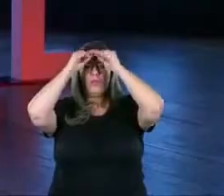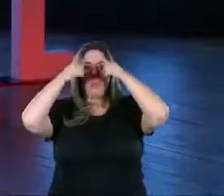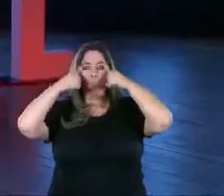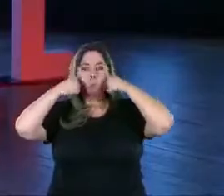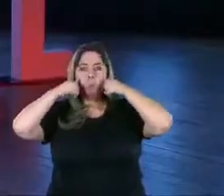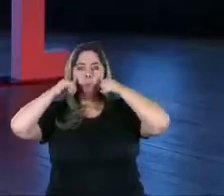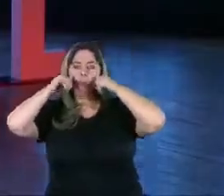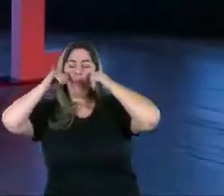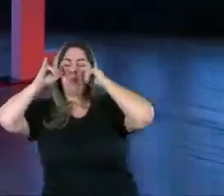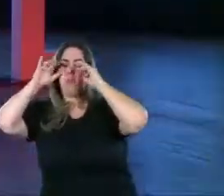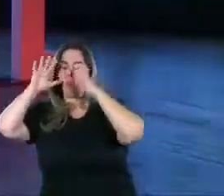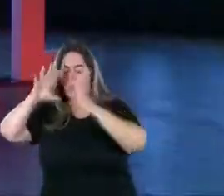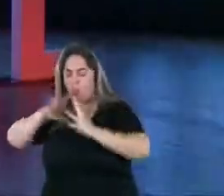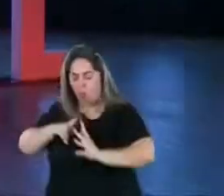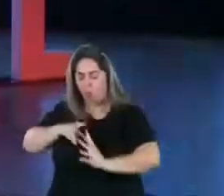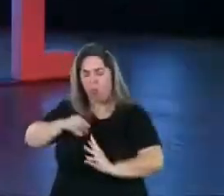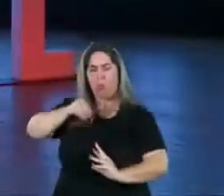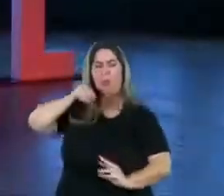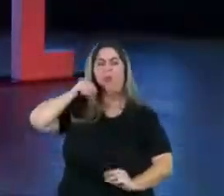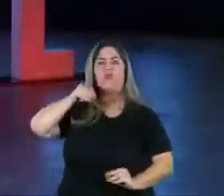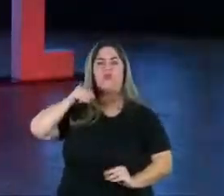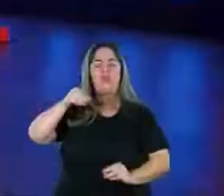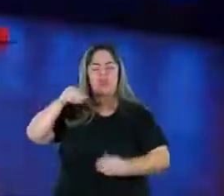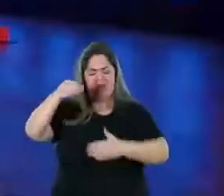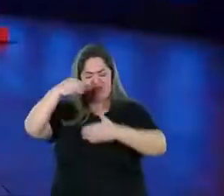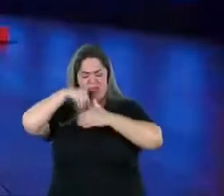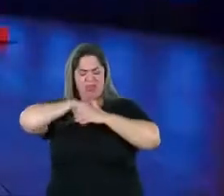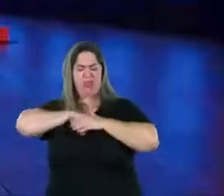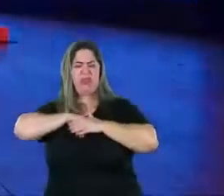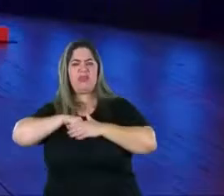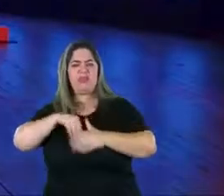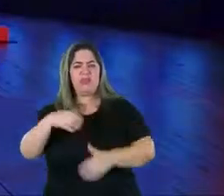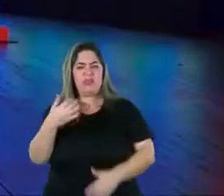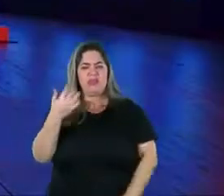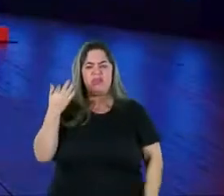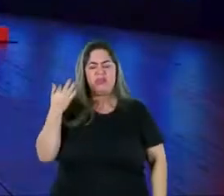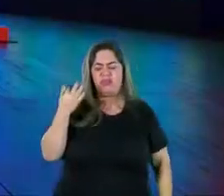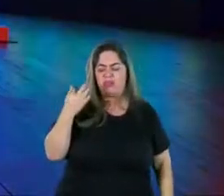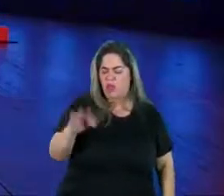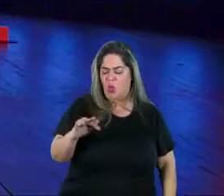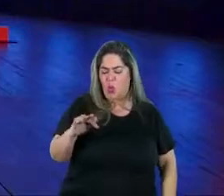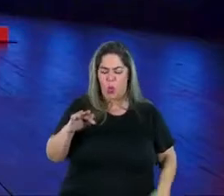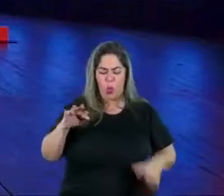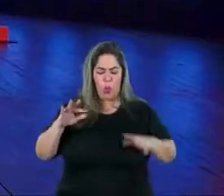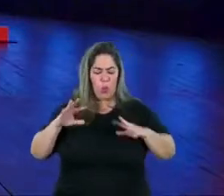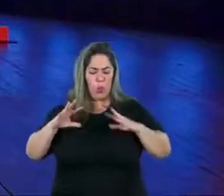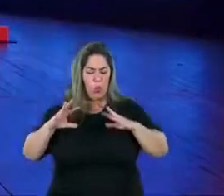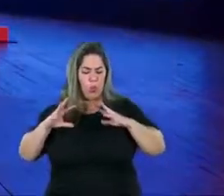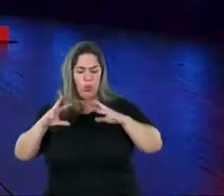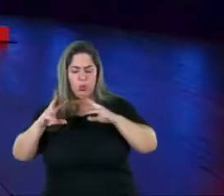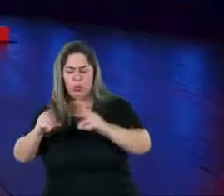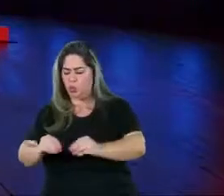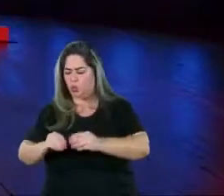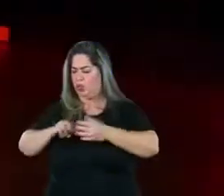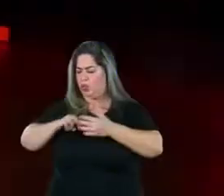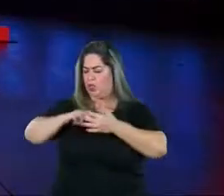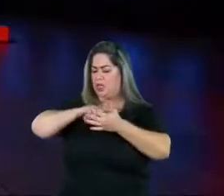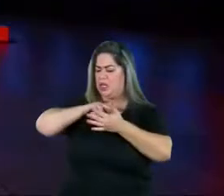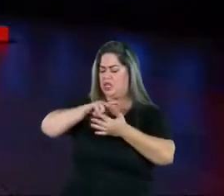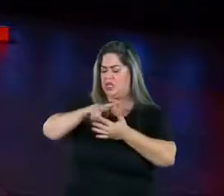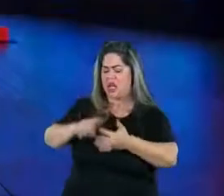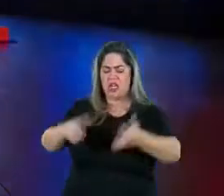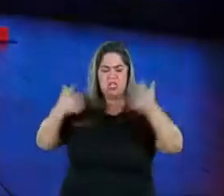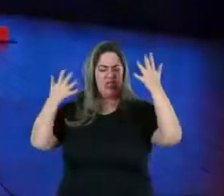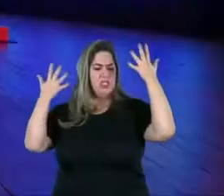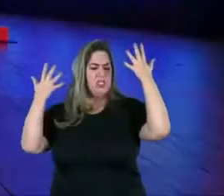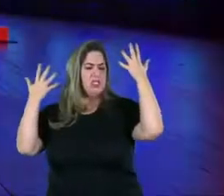na minha alma, está na minha carne viva, na minha dor, na minha tribo, minha pena. Um grande boi está na minha dança, na minha salva de